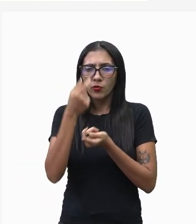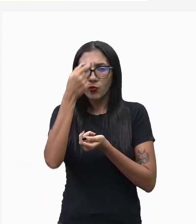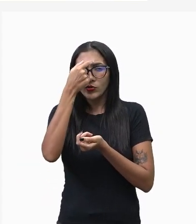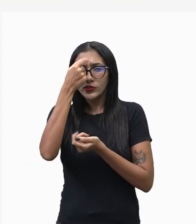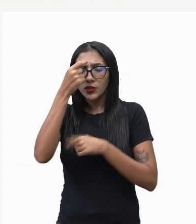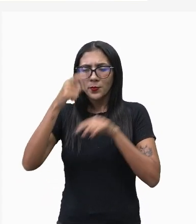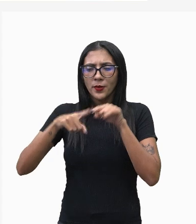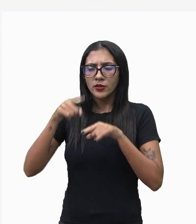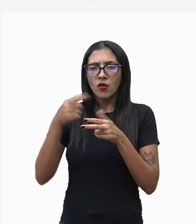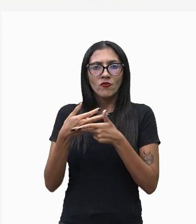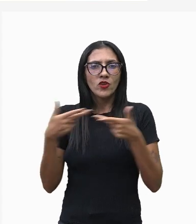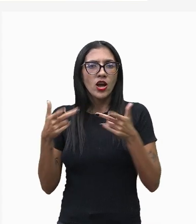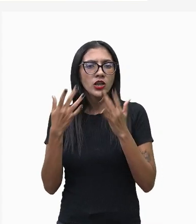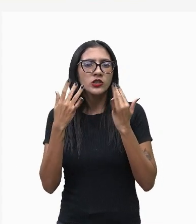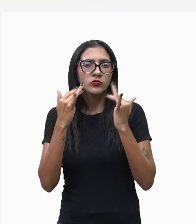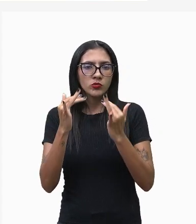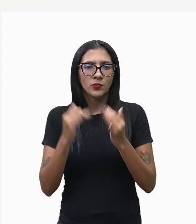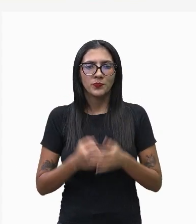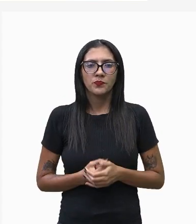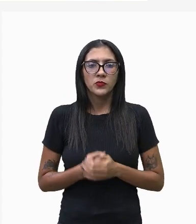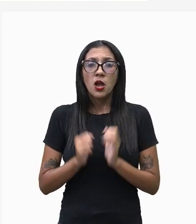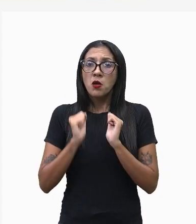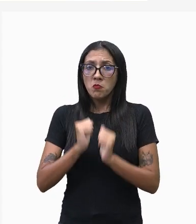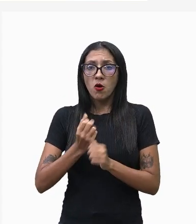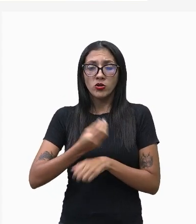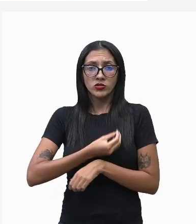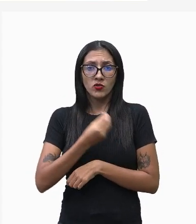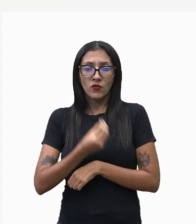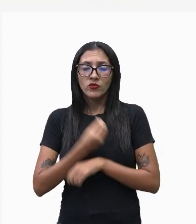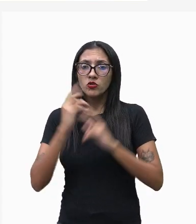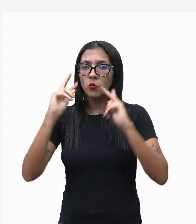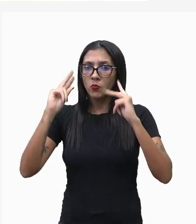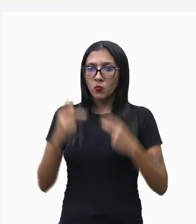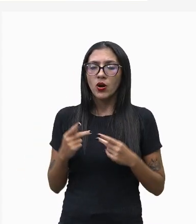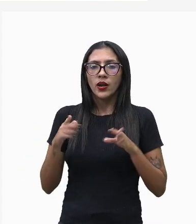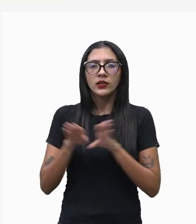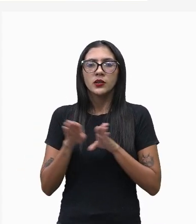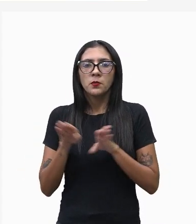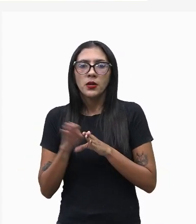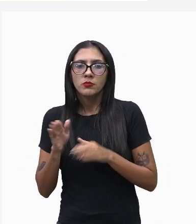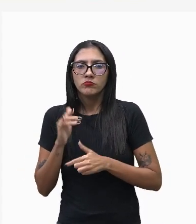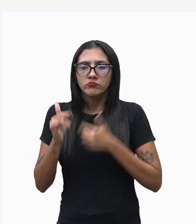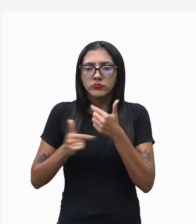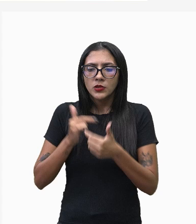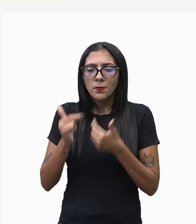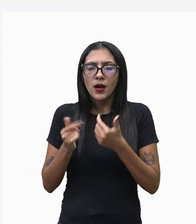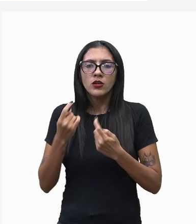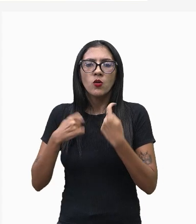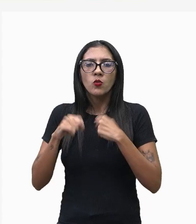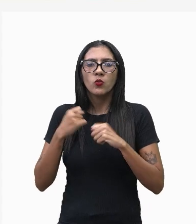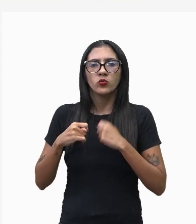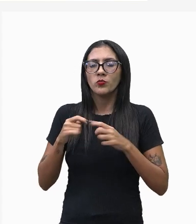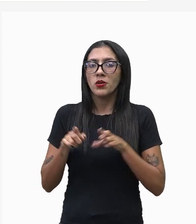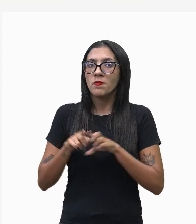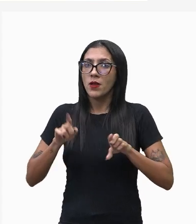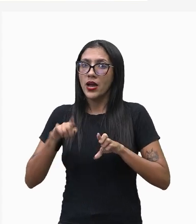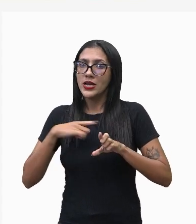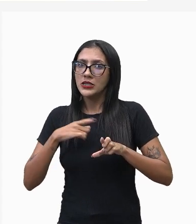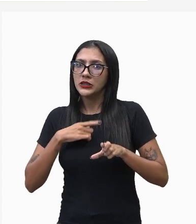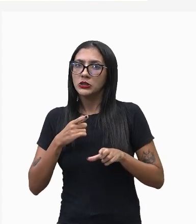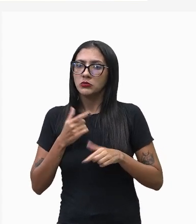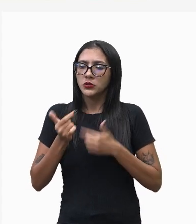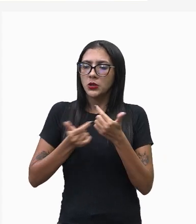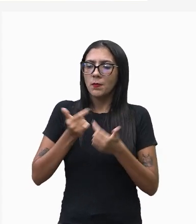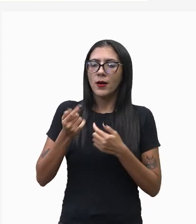naturais, permitindo então a presença humana e as atividades econômicas, desde que essas atividades